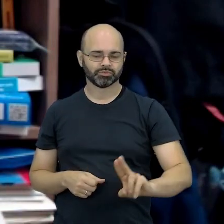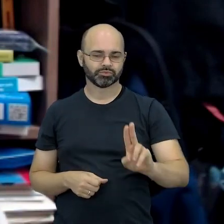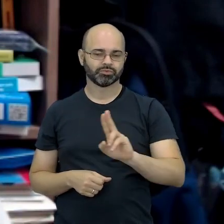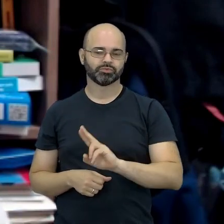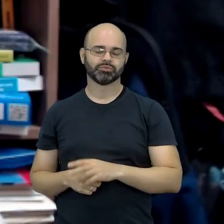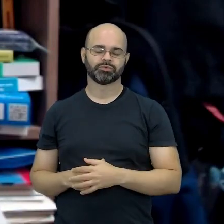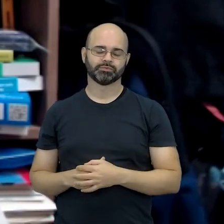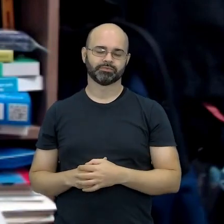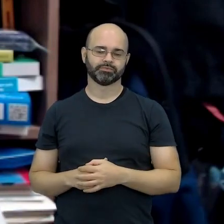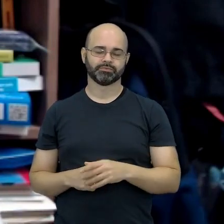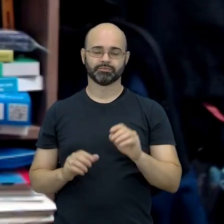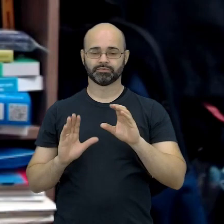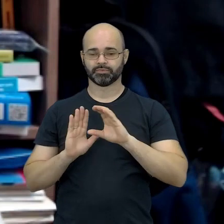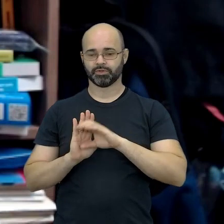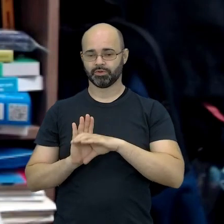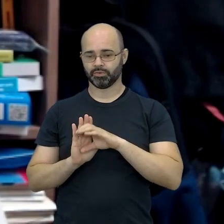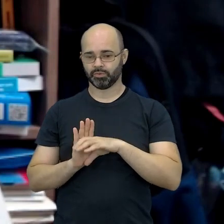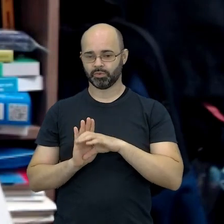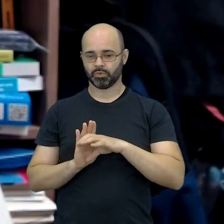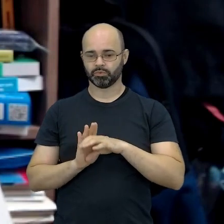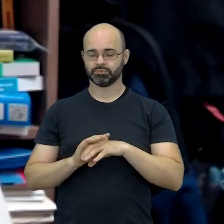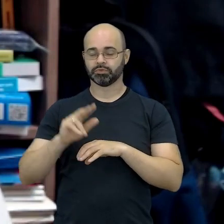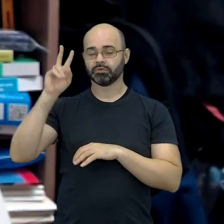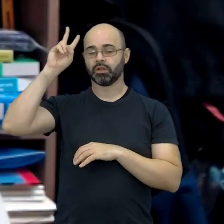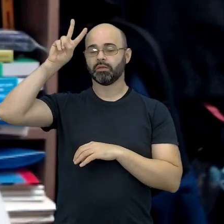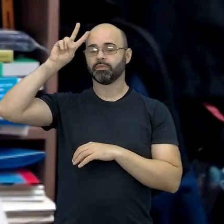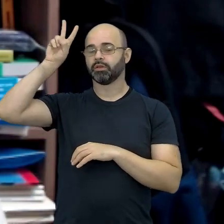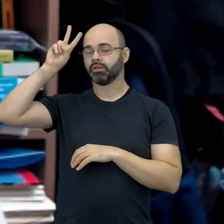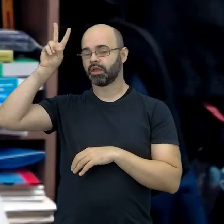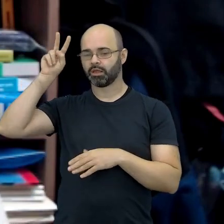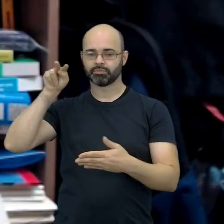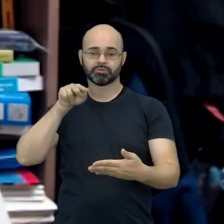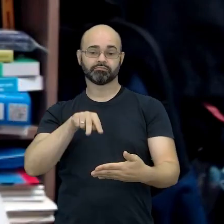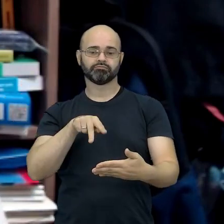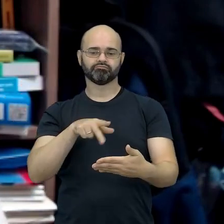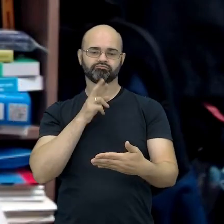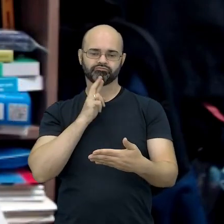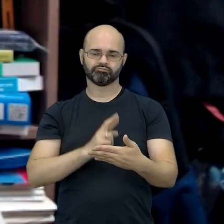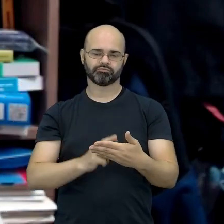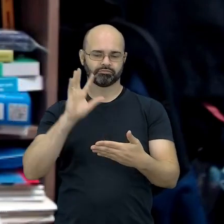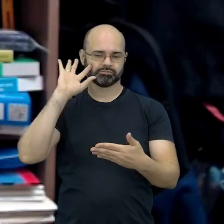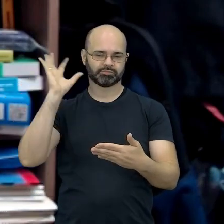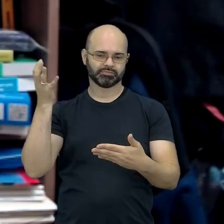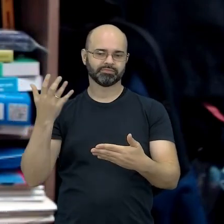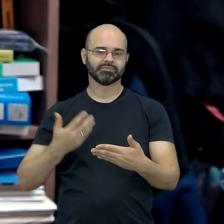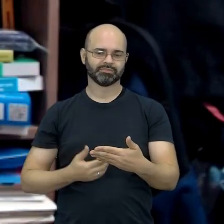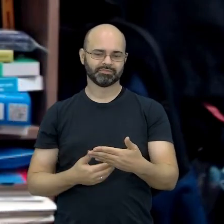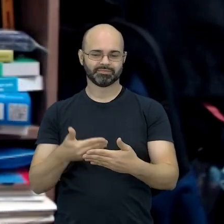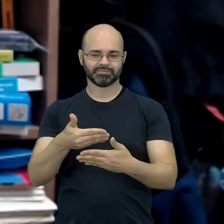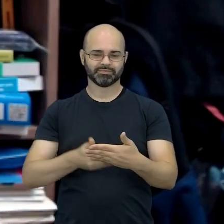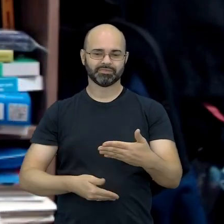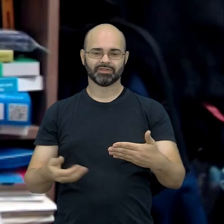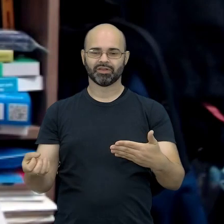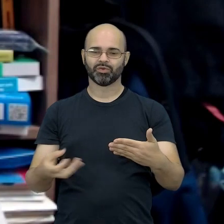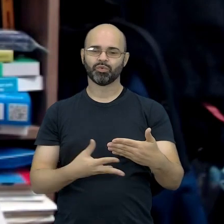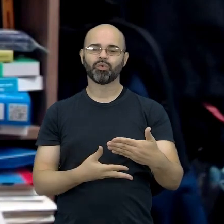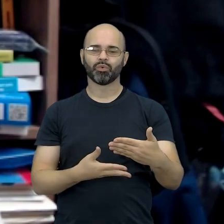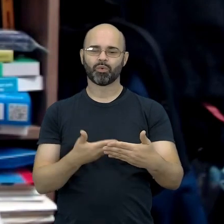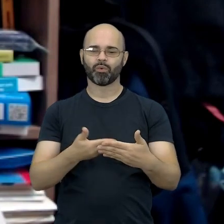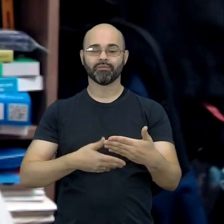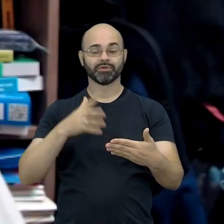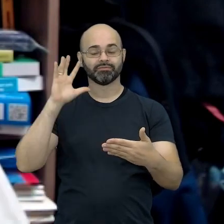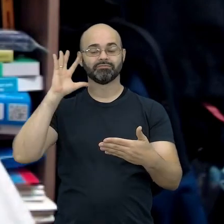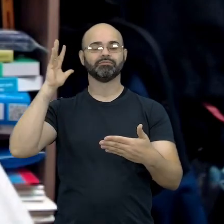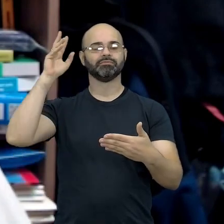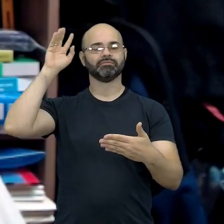desses conceitos para resolver os processos, né, que estão chegando agora, a atividade que está chegando